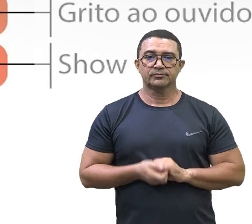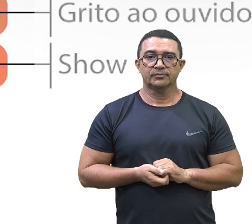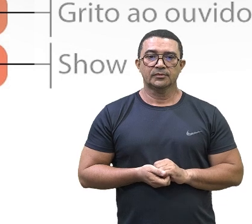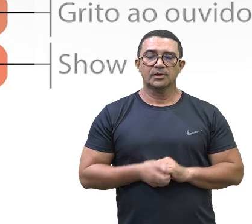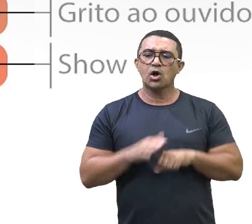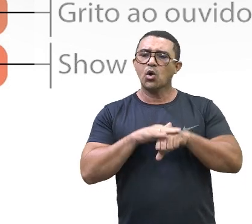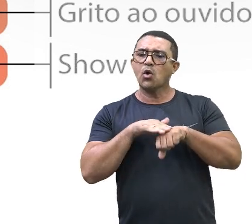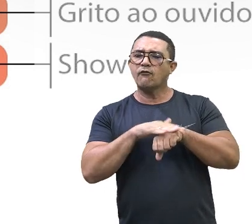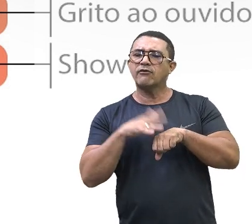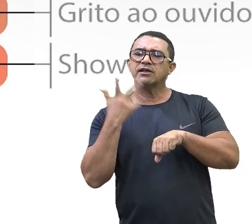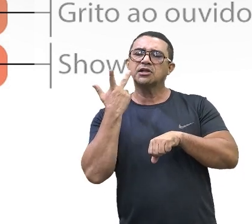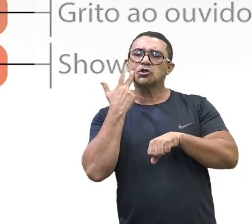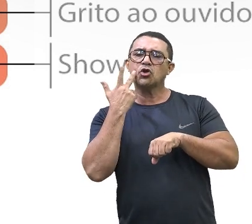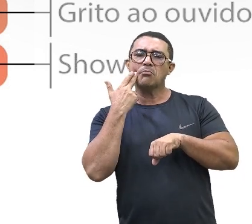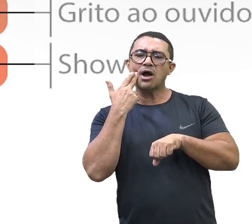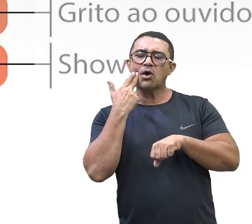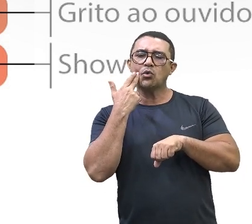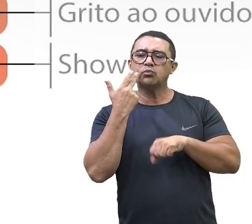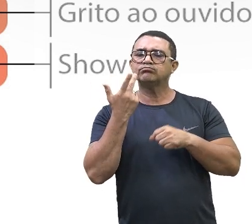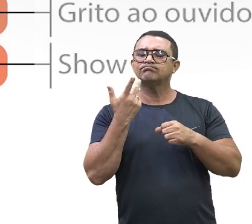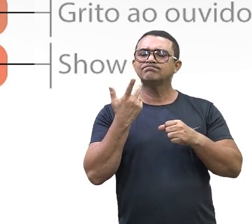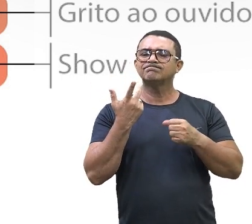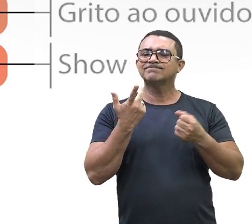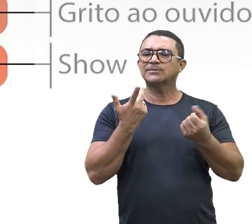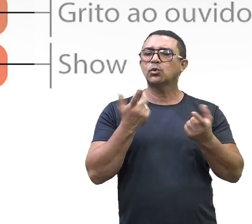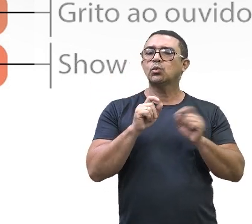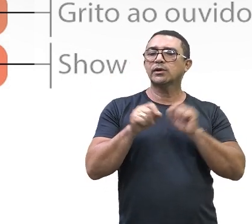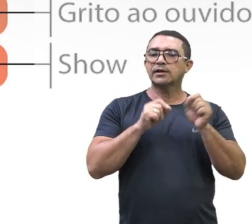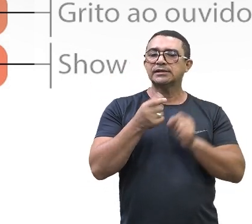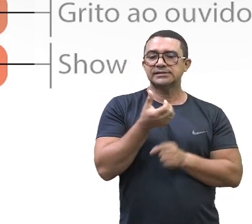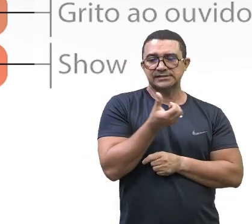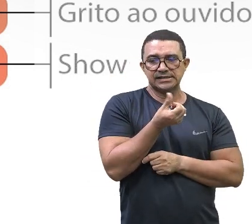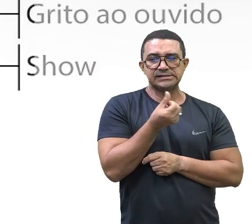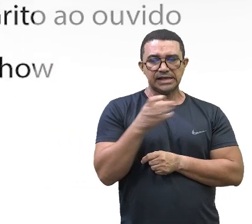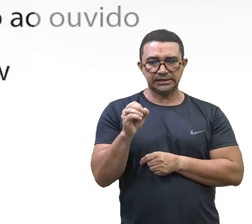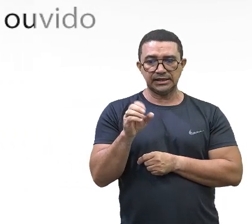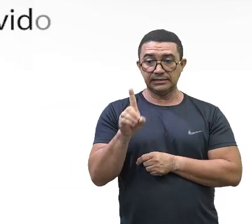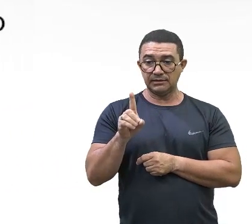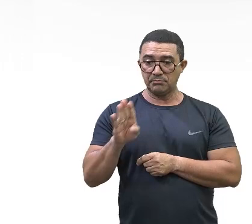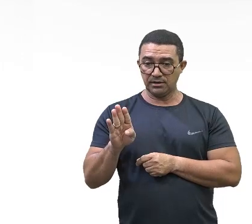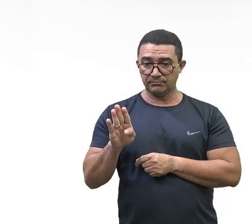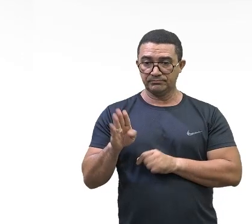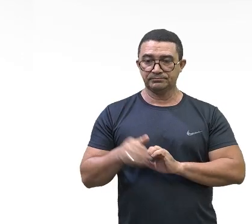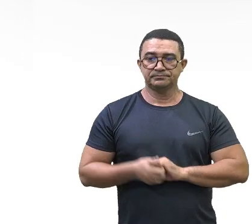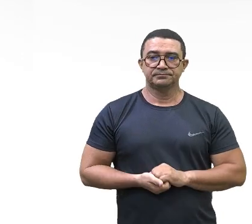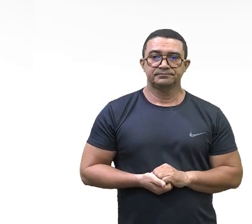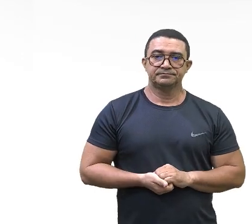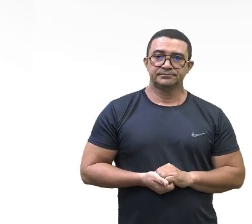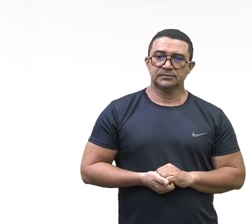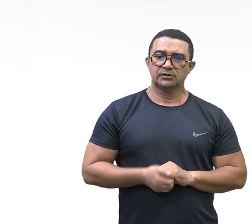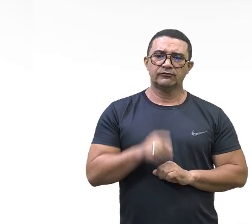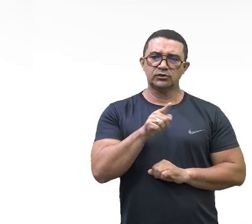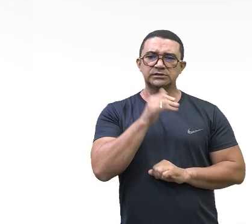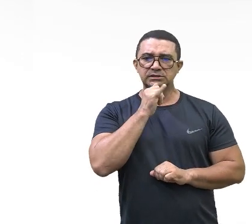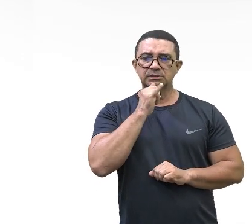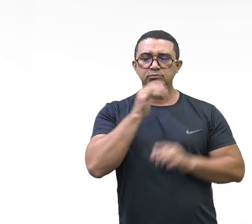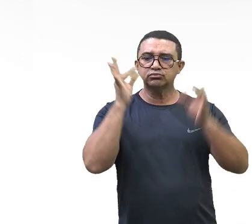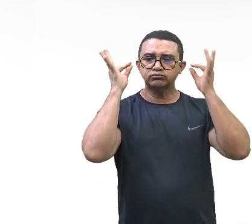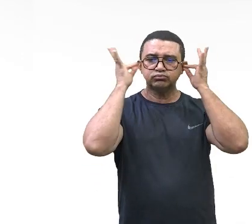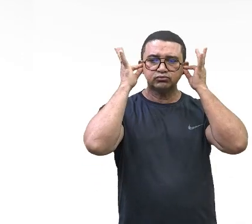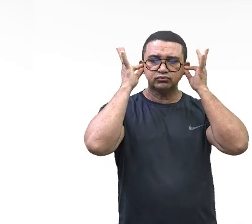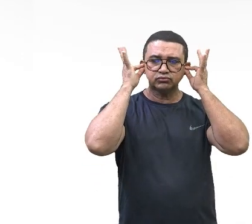já estamos falando ali a 60 decibéis. Quando você está com o volume máximo